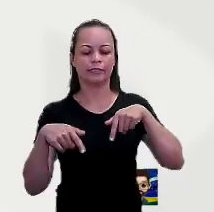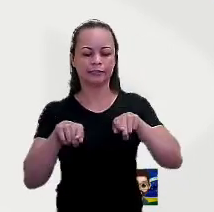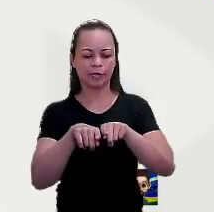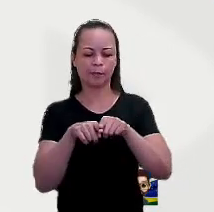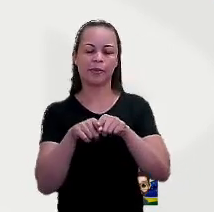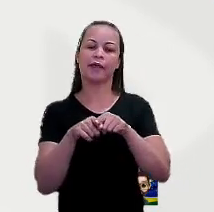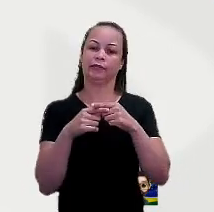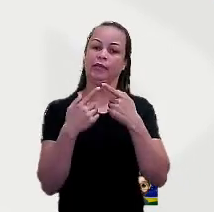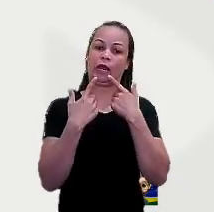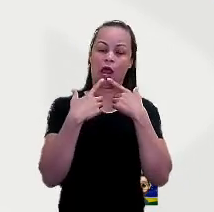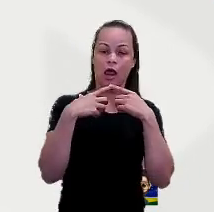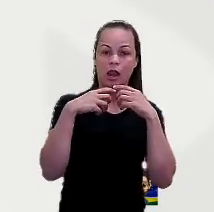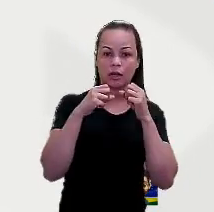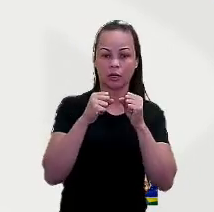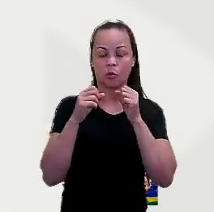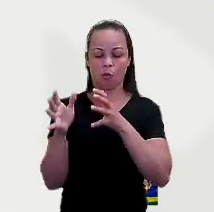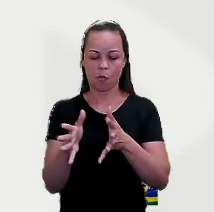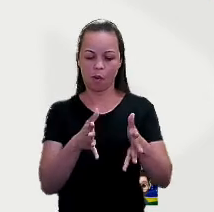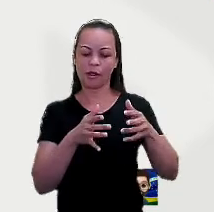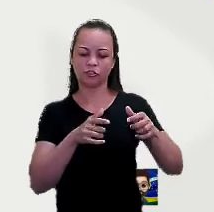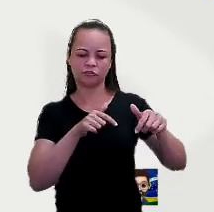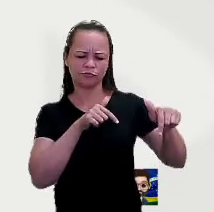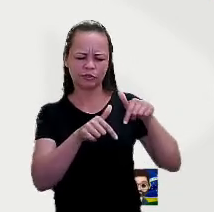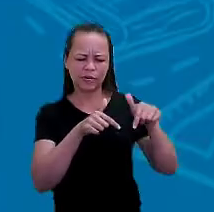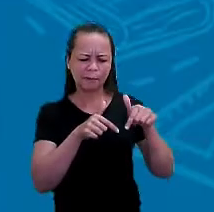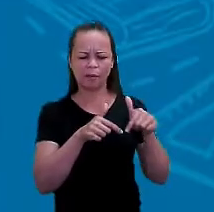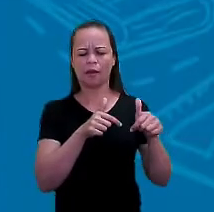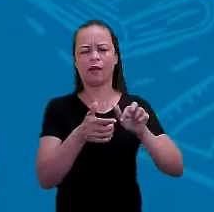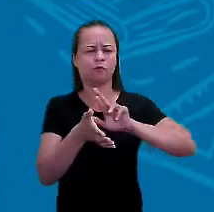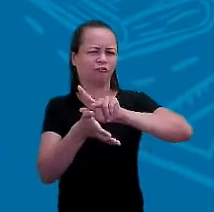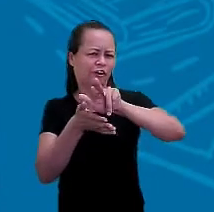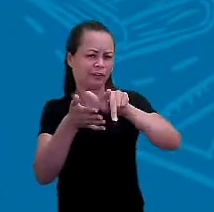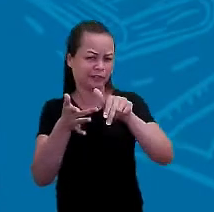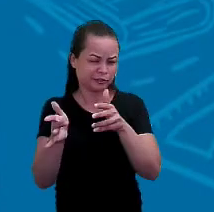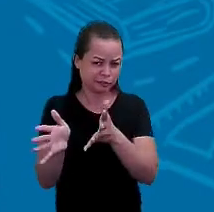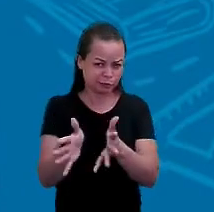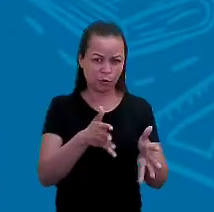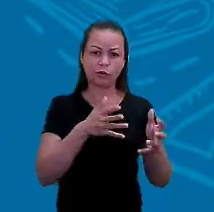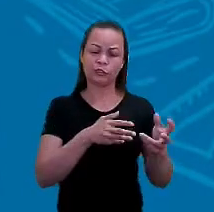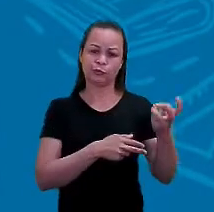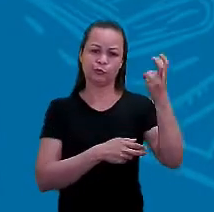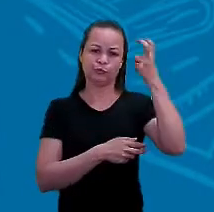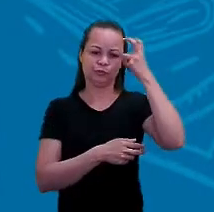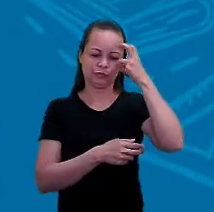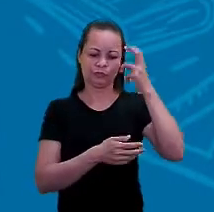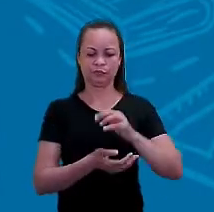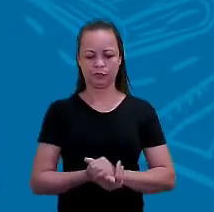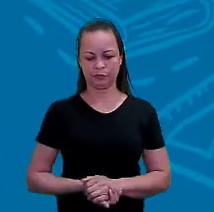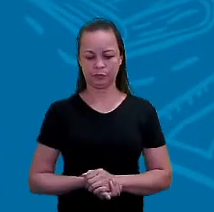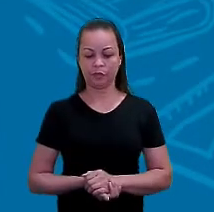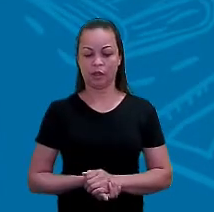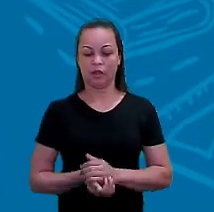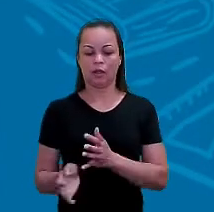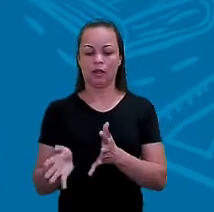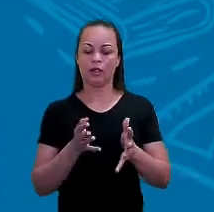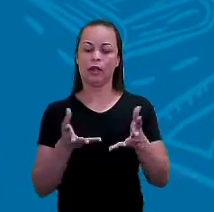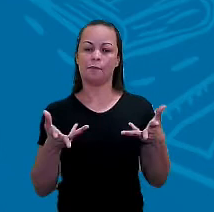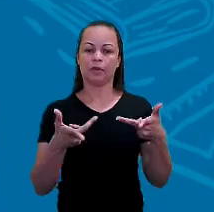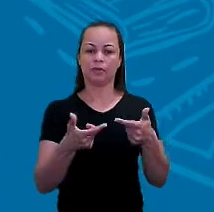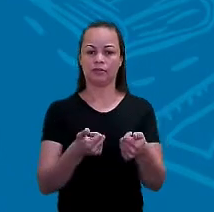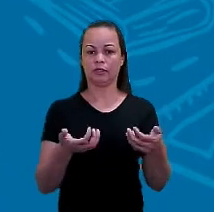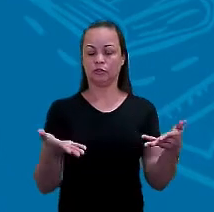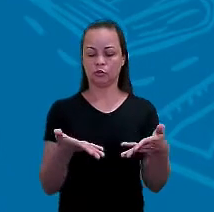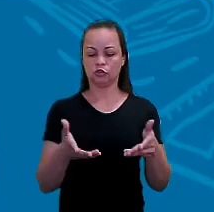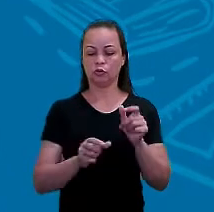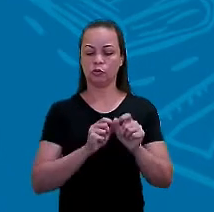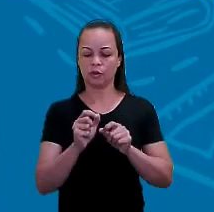eixos oralidade, leitura, escrita e dimensão cultural. E a nossa habilidade de hoje é